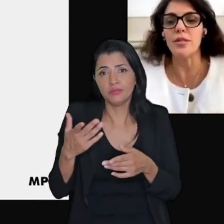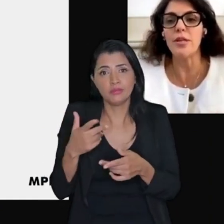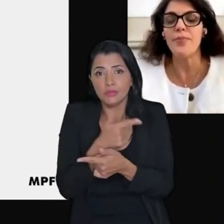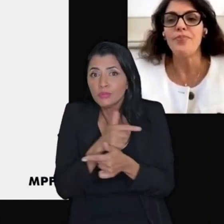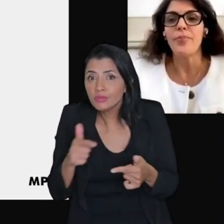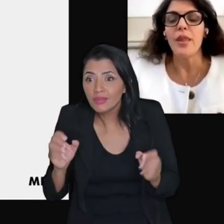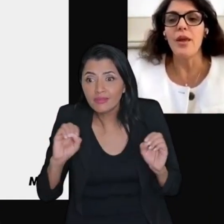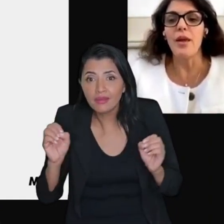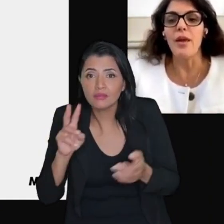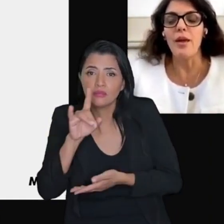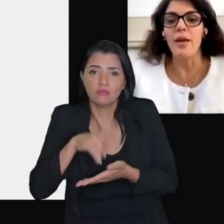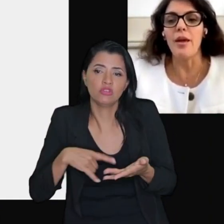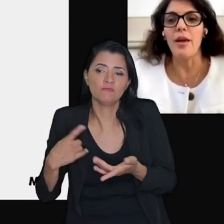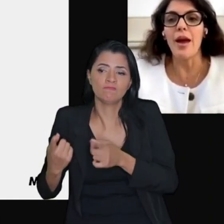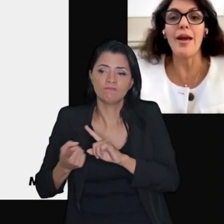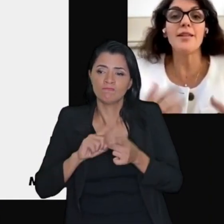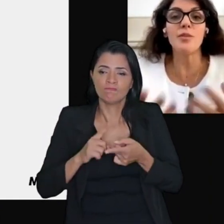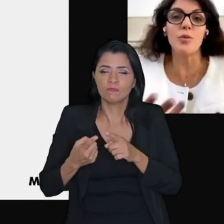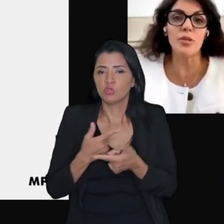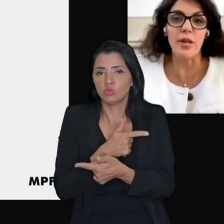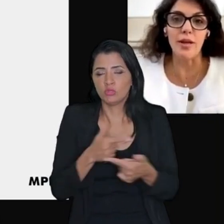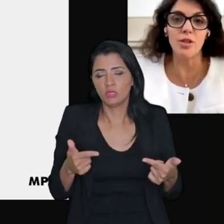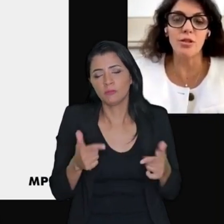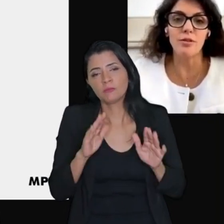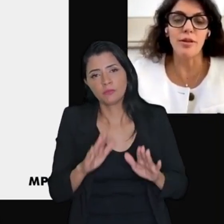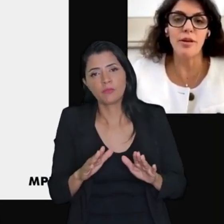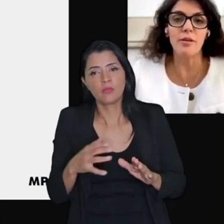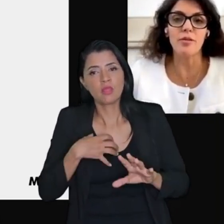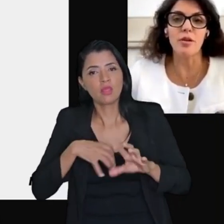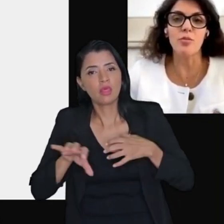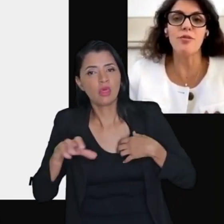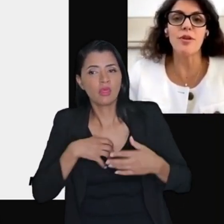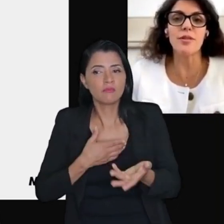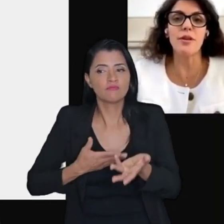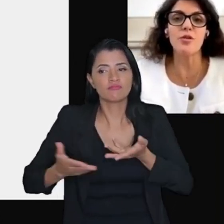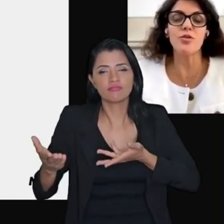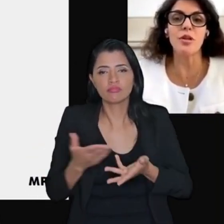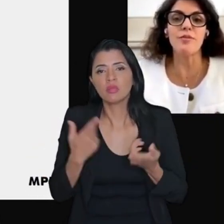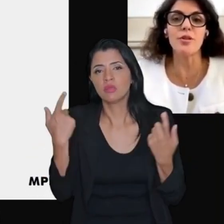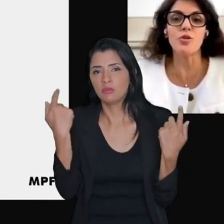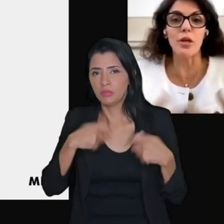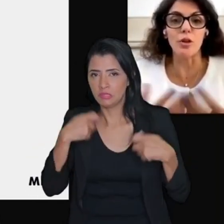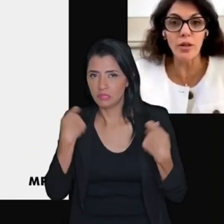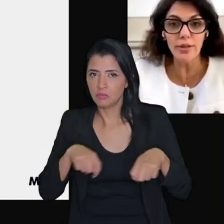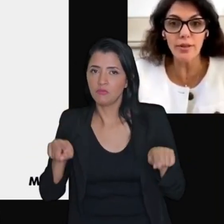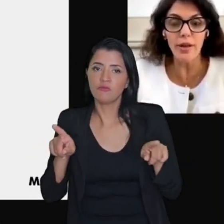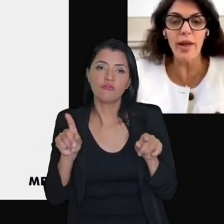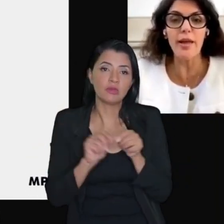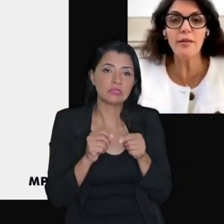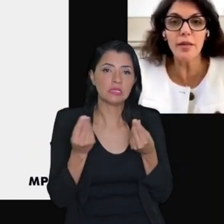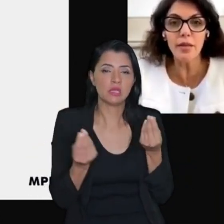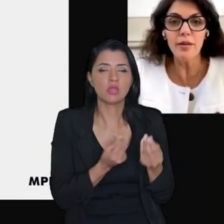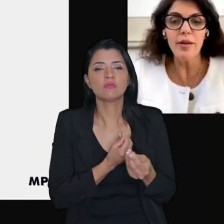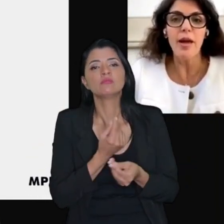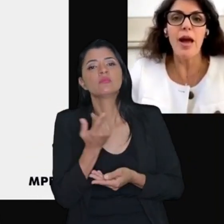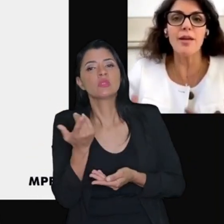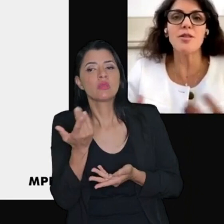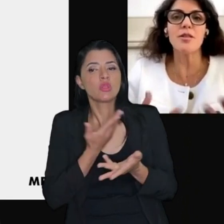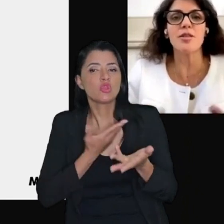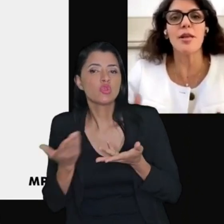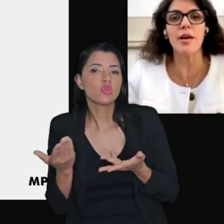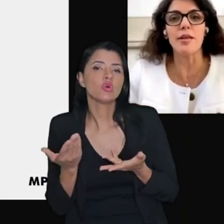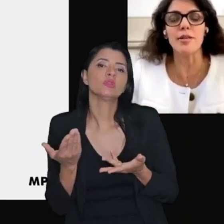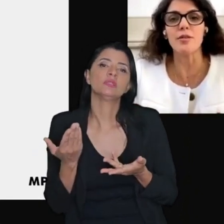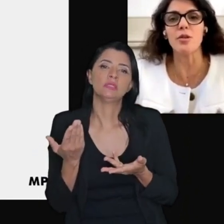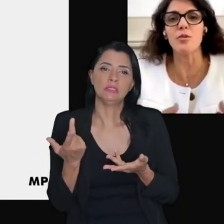tratados entre si. A reciprocidade, né, nós temos que fazer isso através de uma nota entre